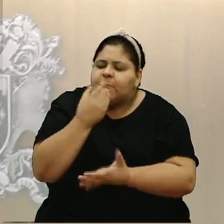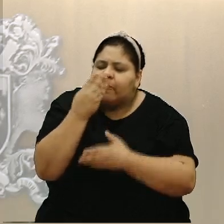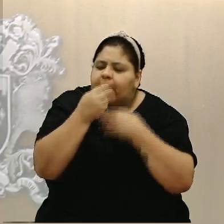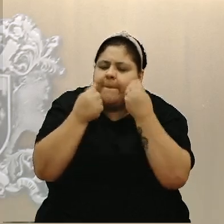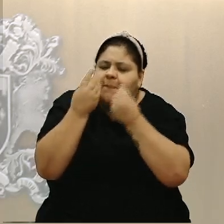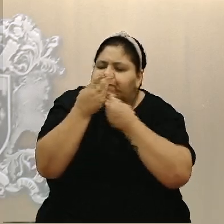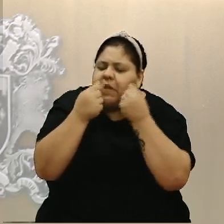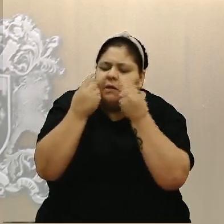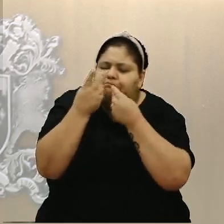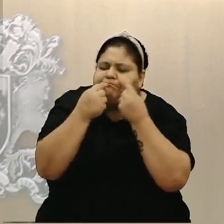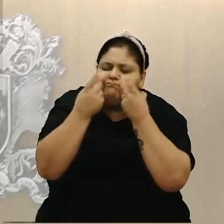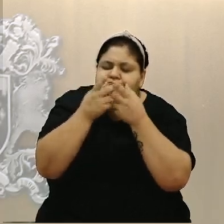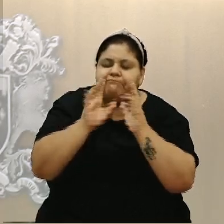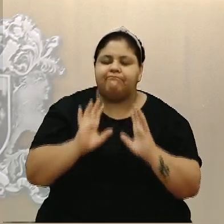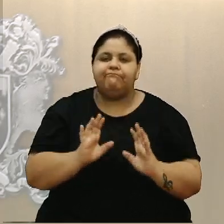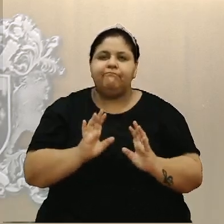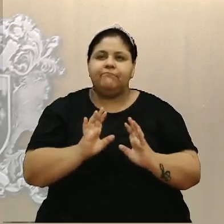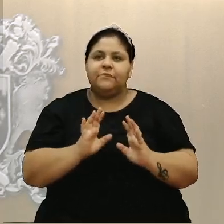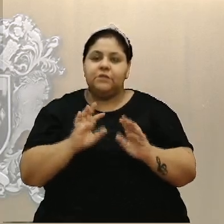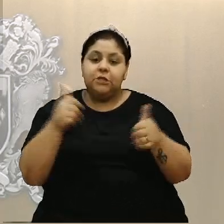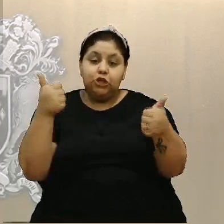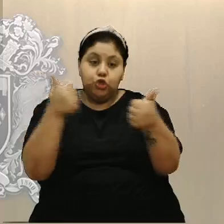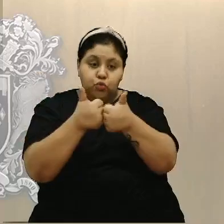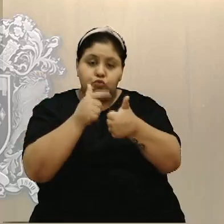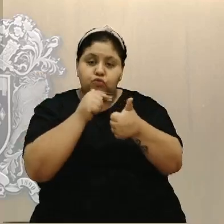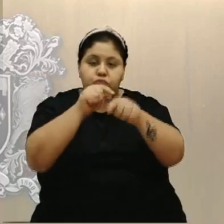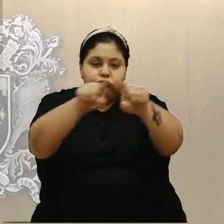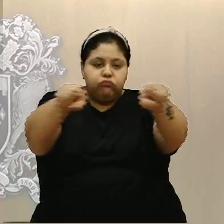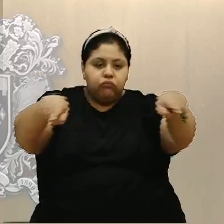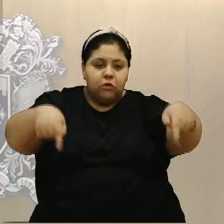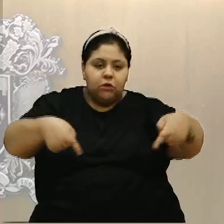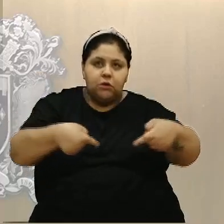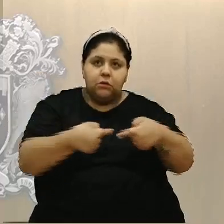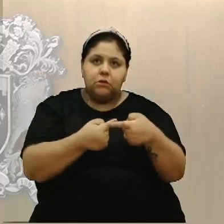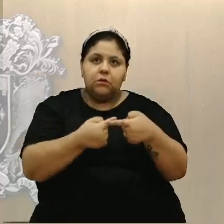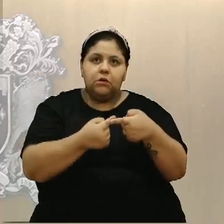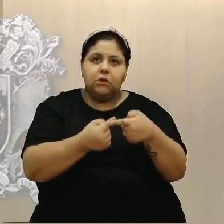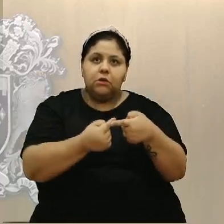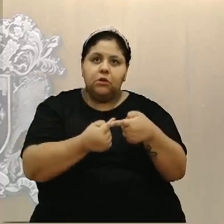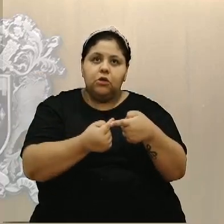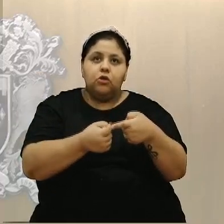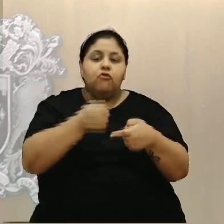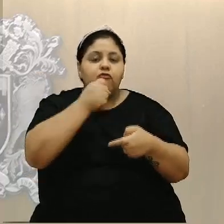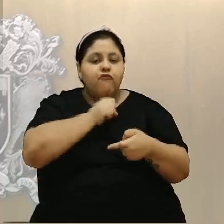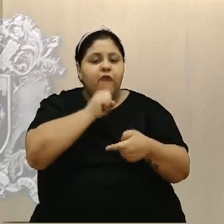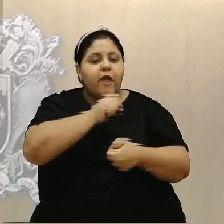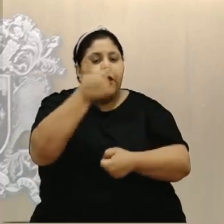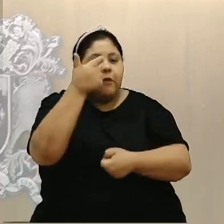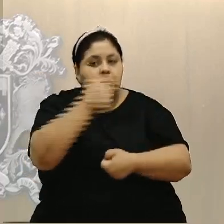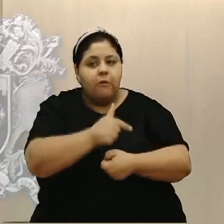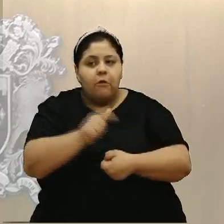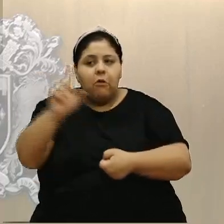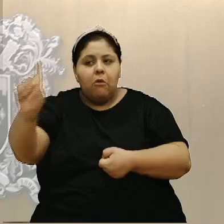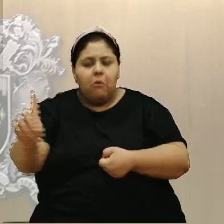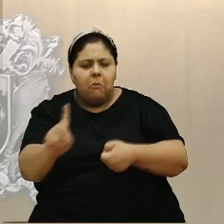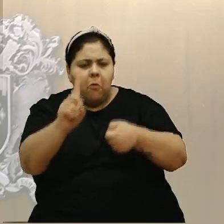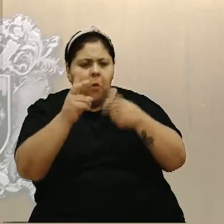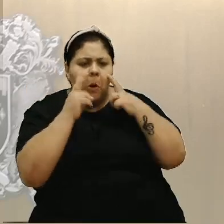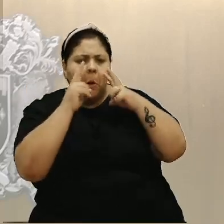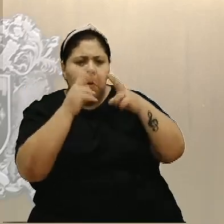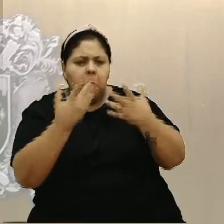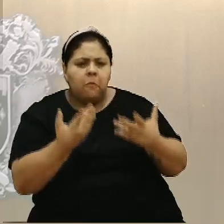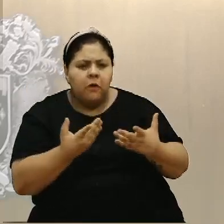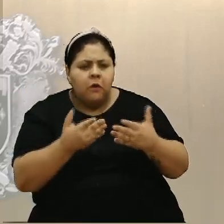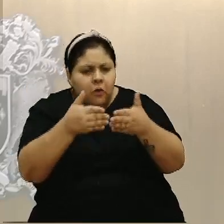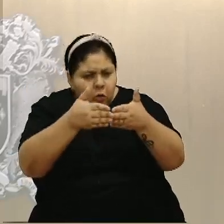tâmaras. E ao lado do córrego, aquele mesmo ancião. O peregrino olhou para ele e disse: